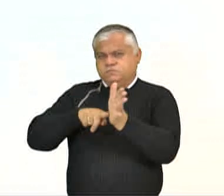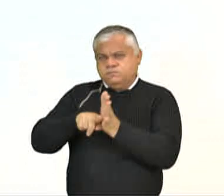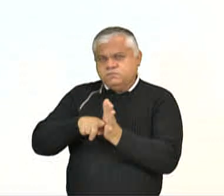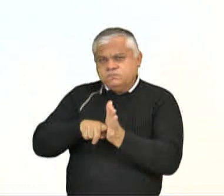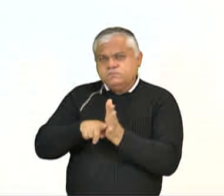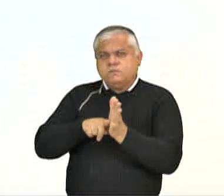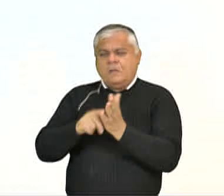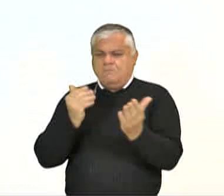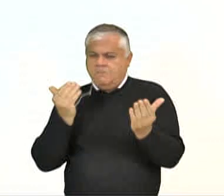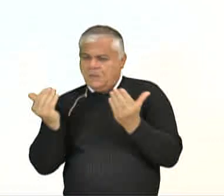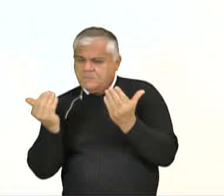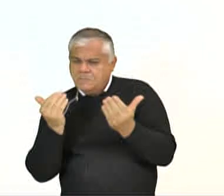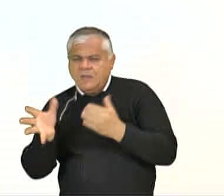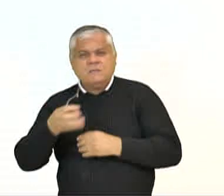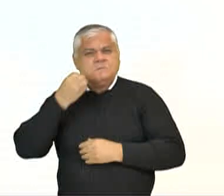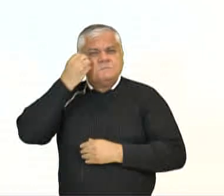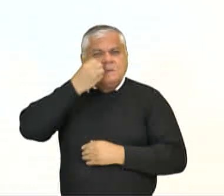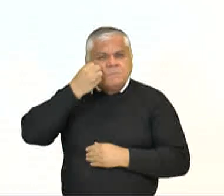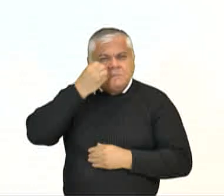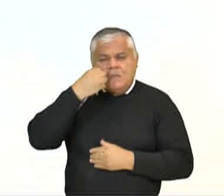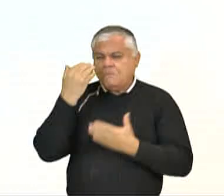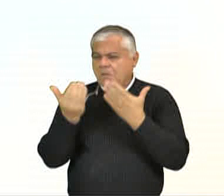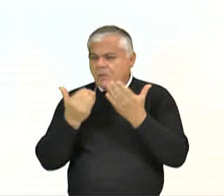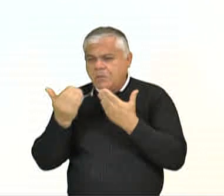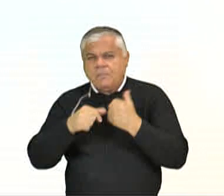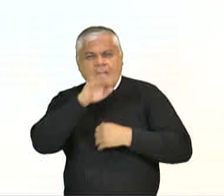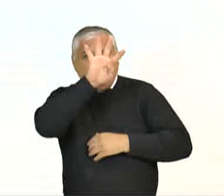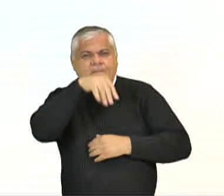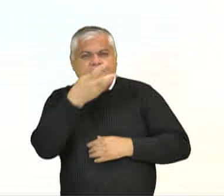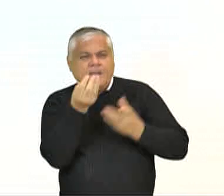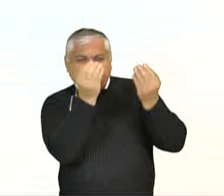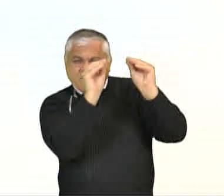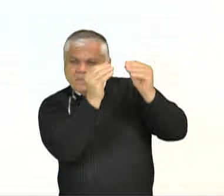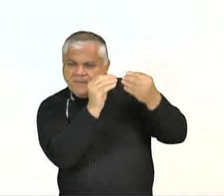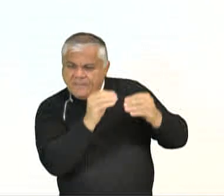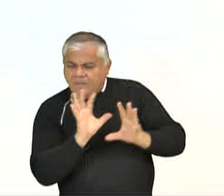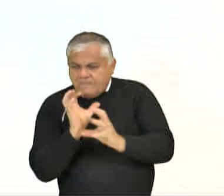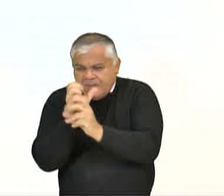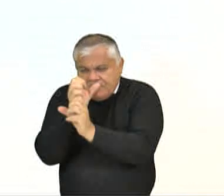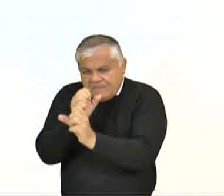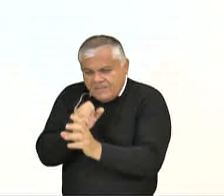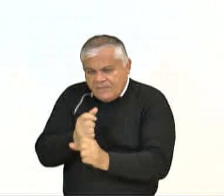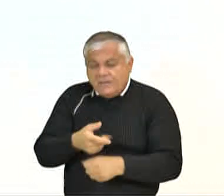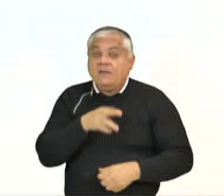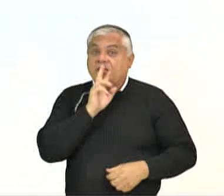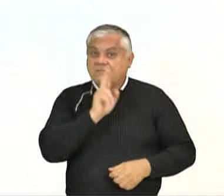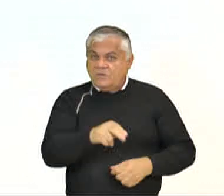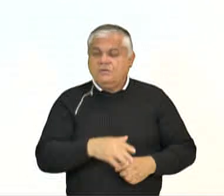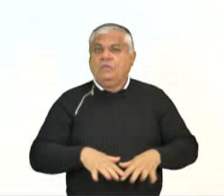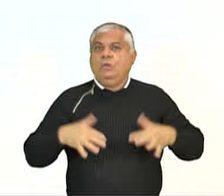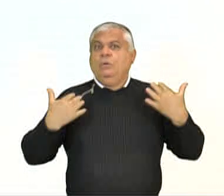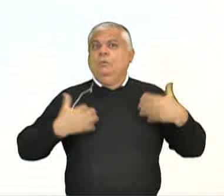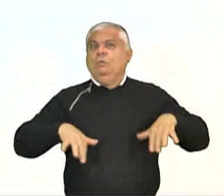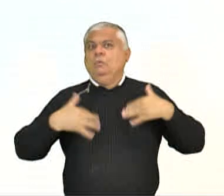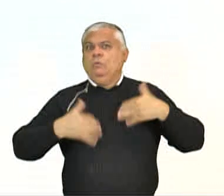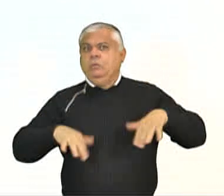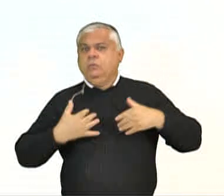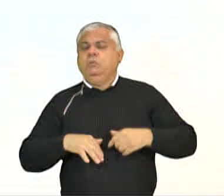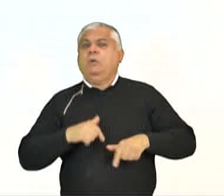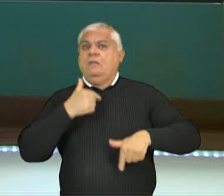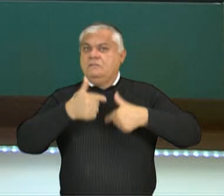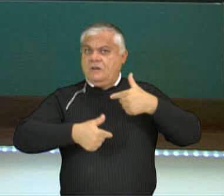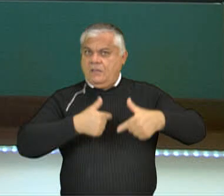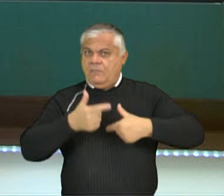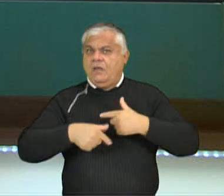muitos estudos, através de muitas e muitas tabelas, muitos e muitos cálculos para se chegar num resultado. Então, a gente tem que respeitar